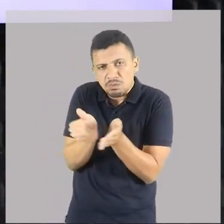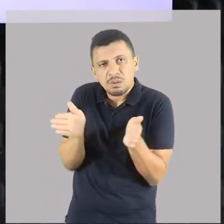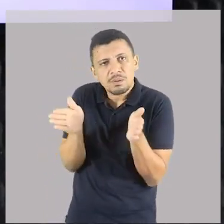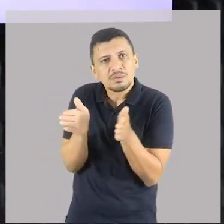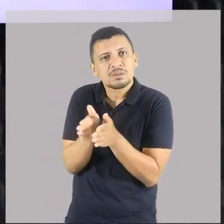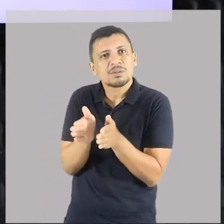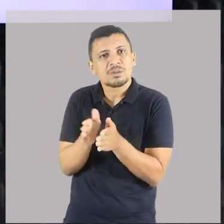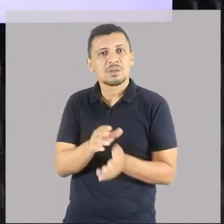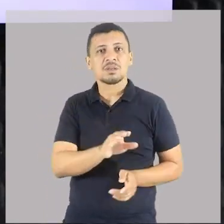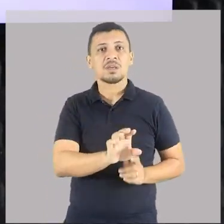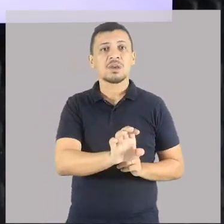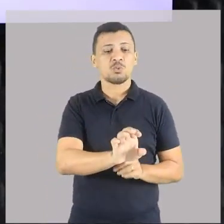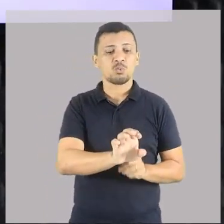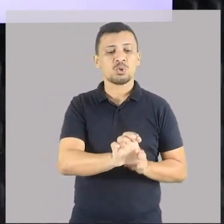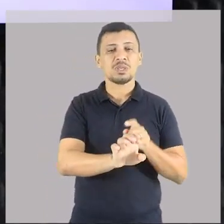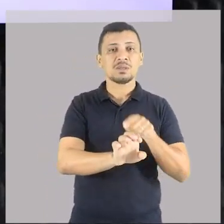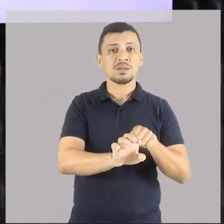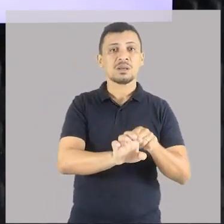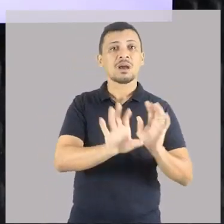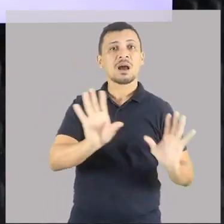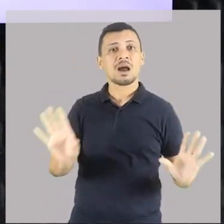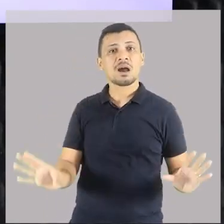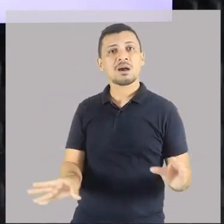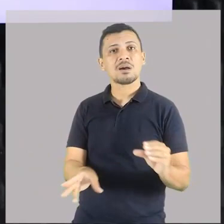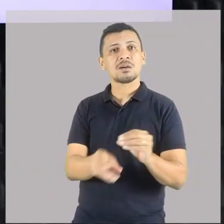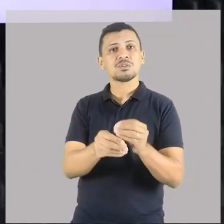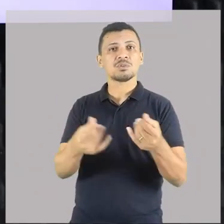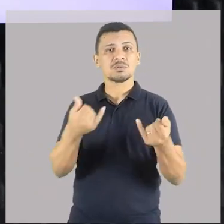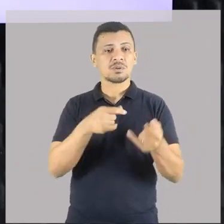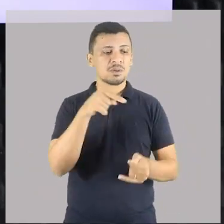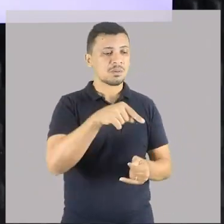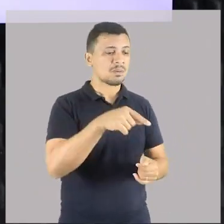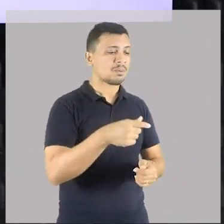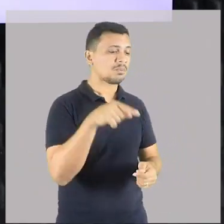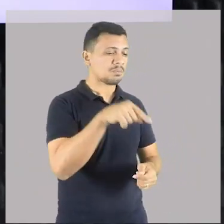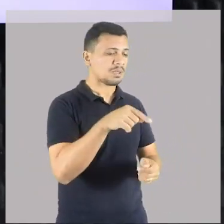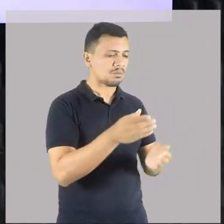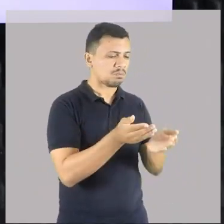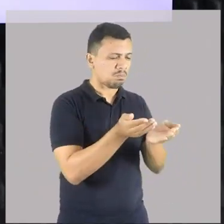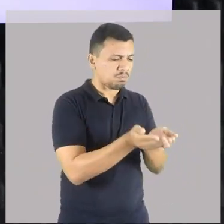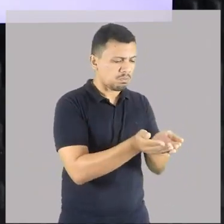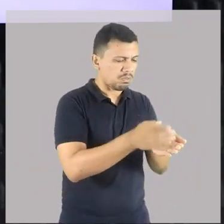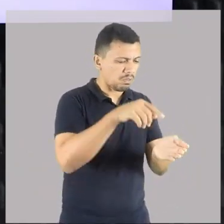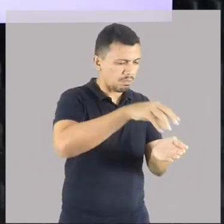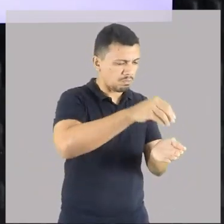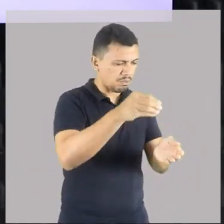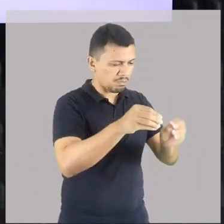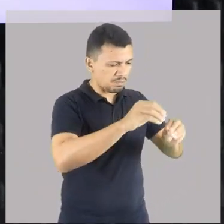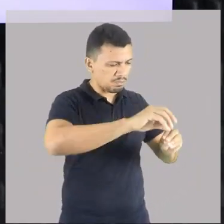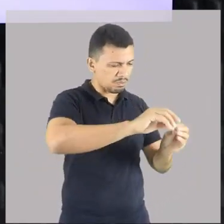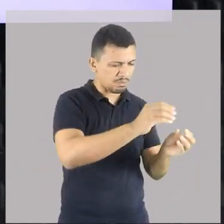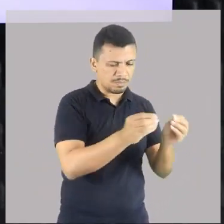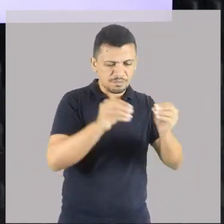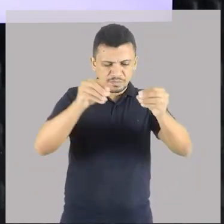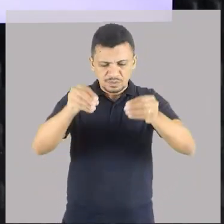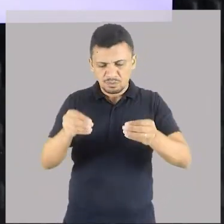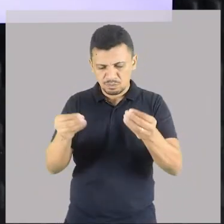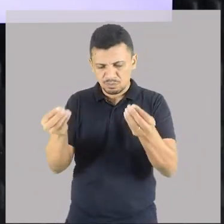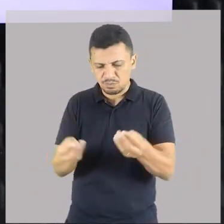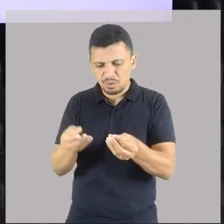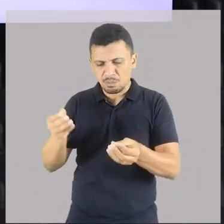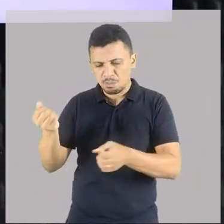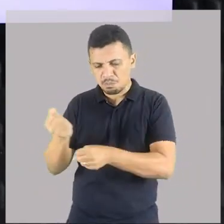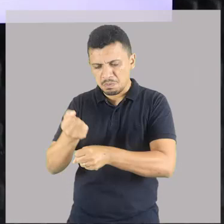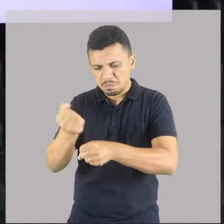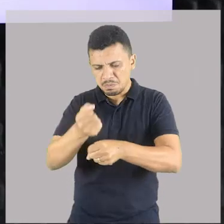estou adicionando informação. Nós primeiro desmanchamos o teto e depois, certo? Nós fizemos uma jangada. Então,